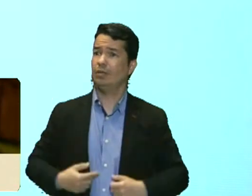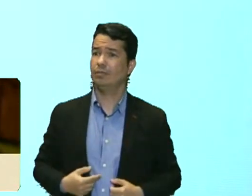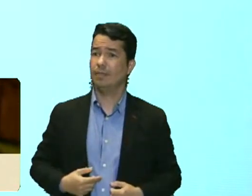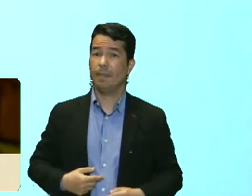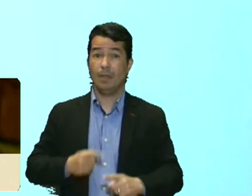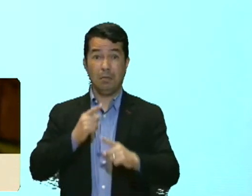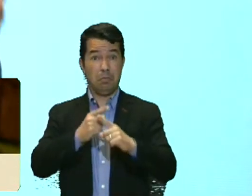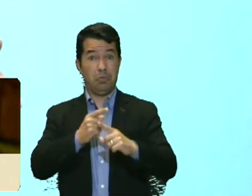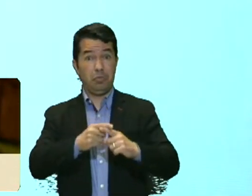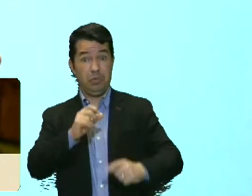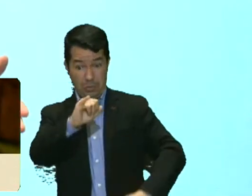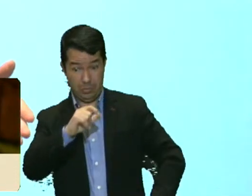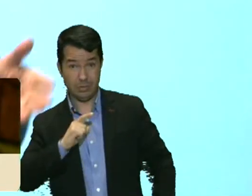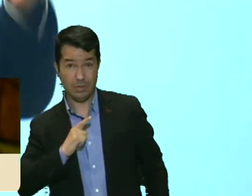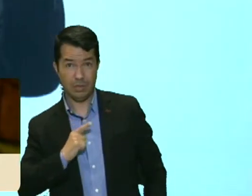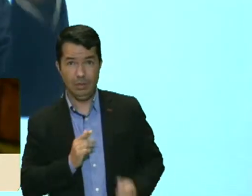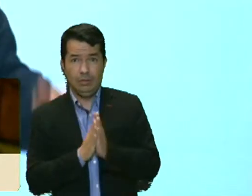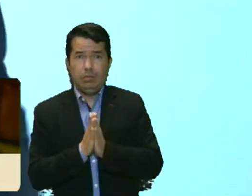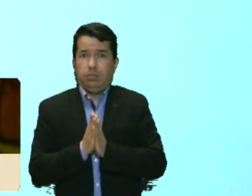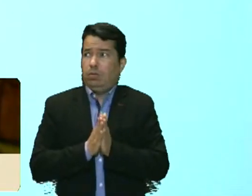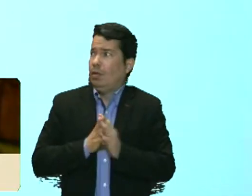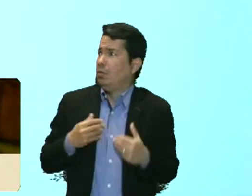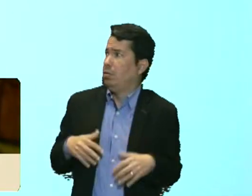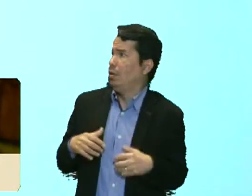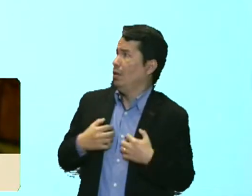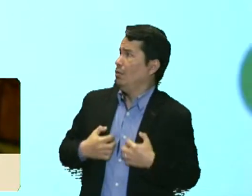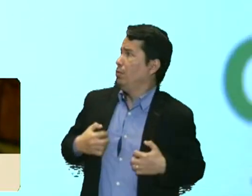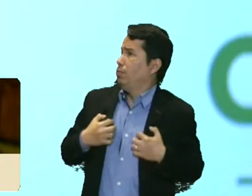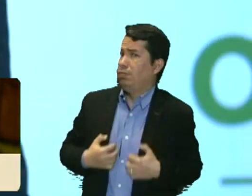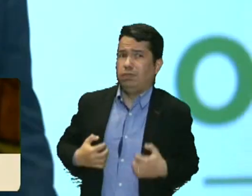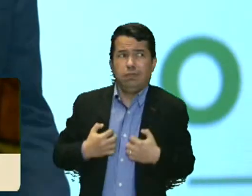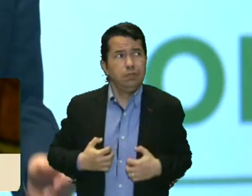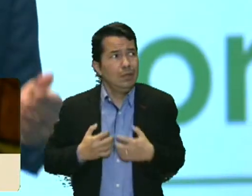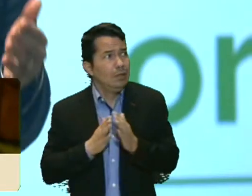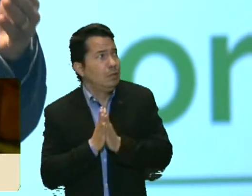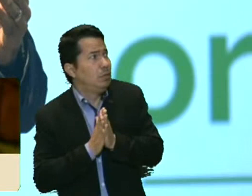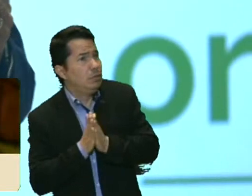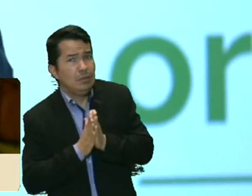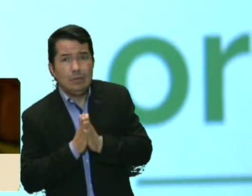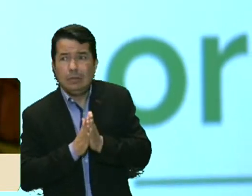Principalmente na sua experiência e no resultado prático.